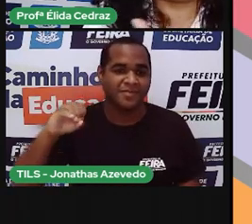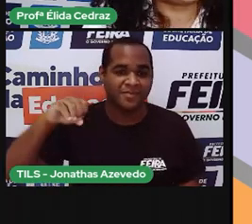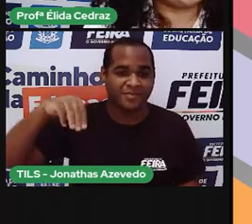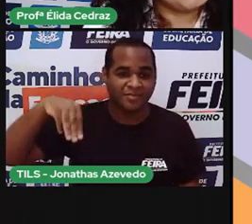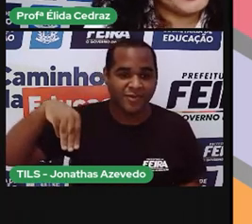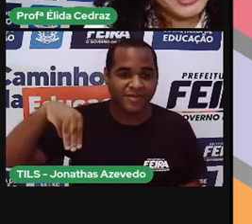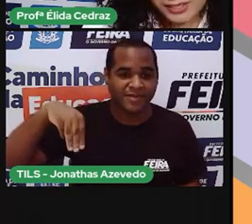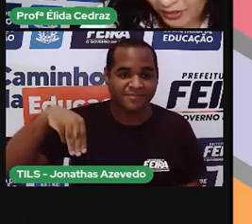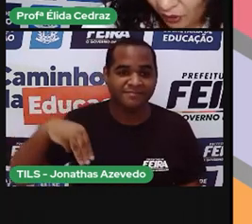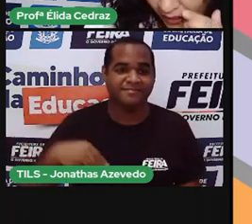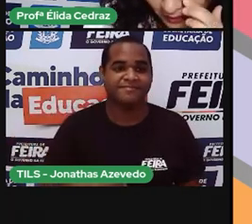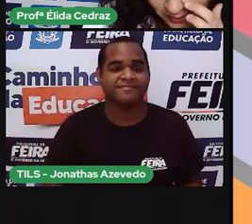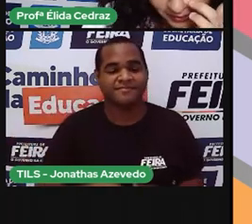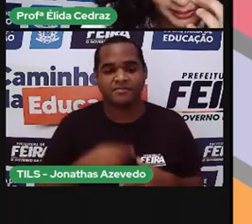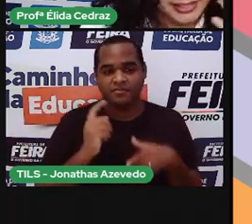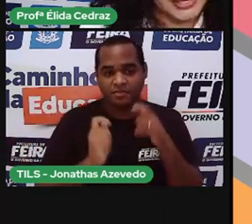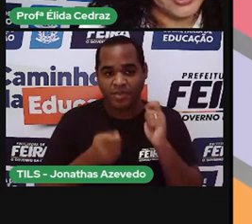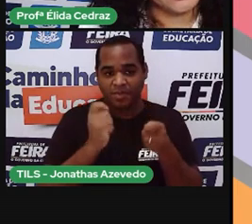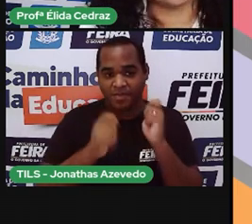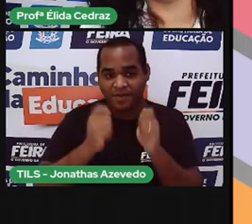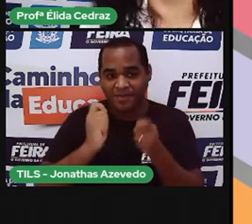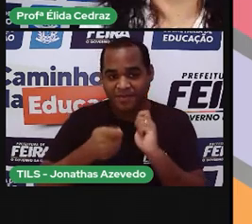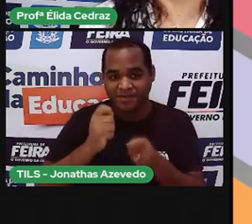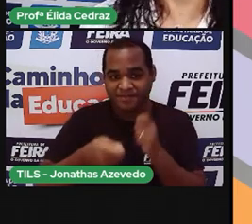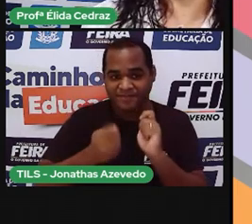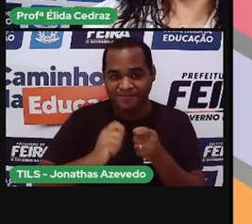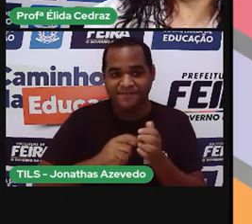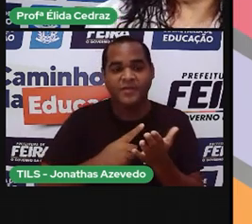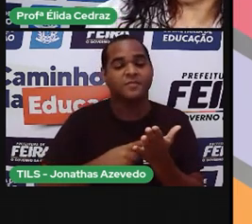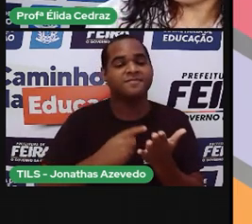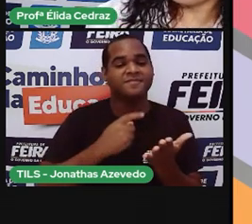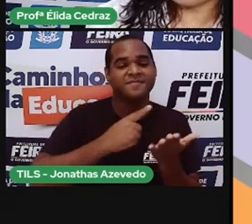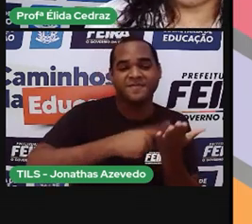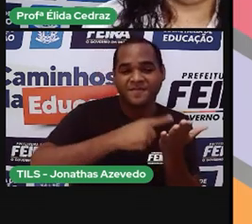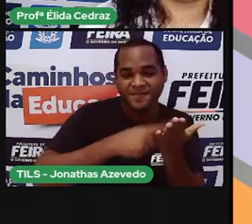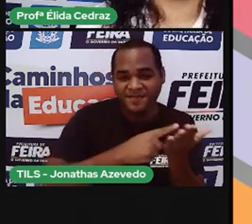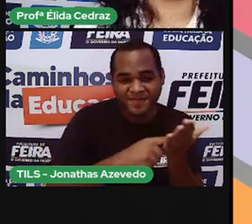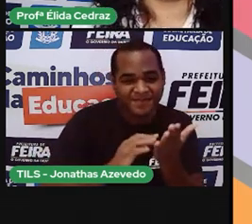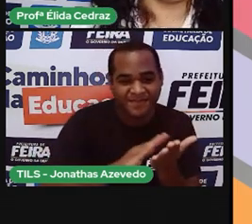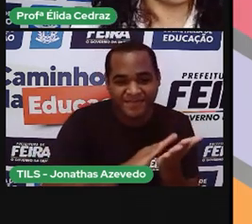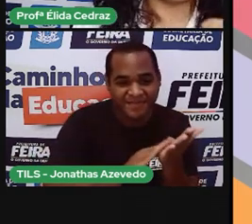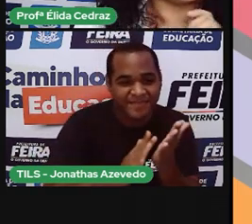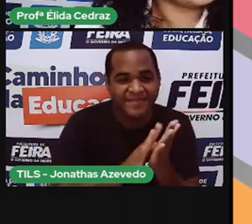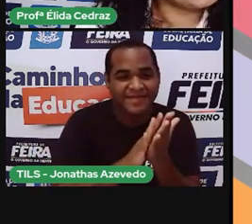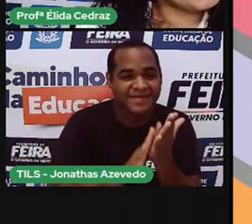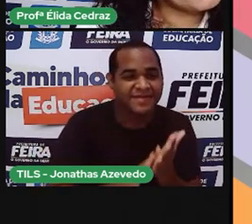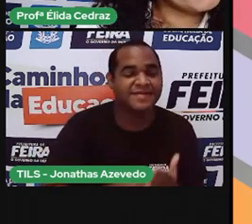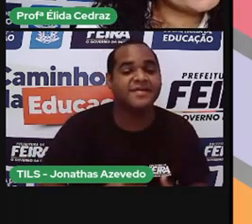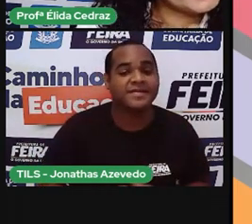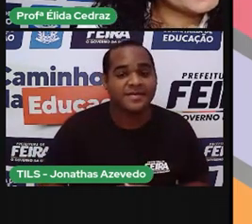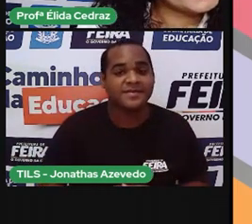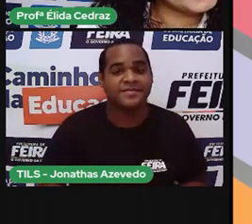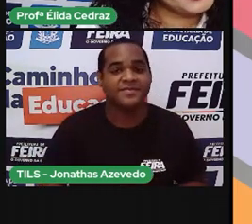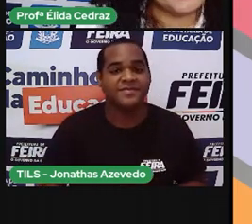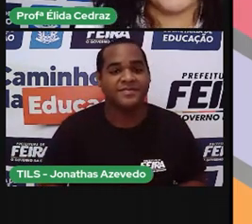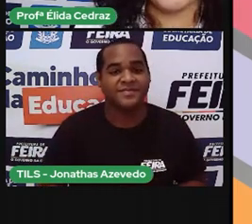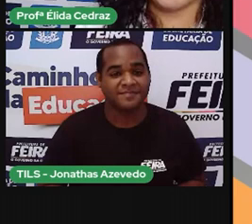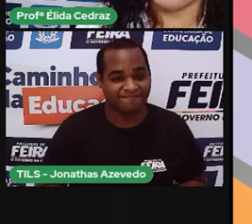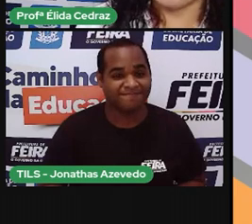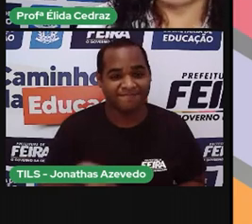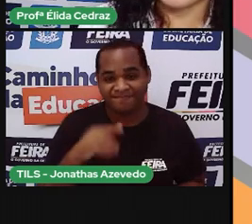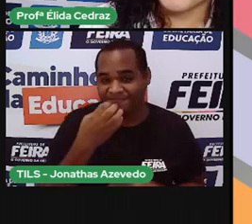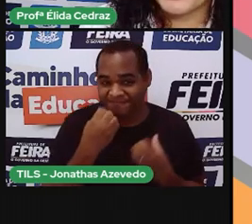mesmo o tamborim Olha só olha aqui ó hum hum Parabéns para você